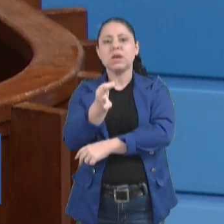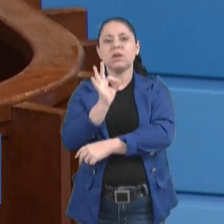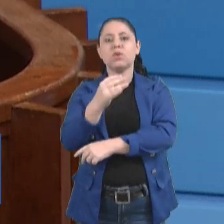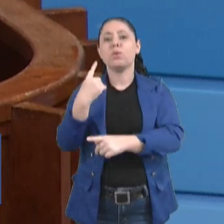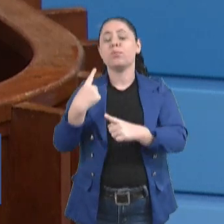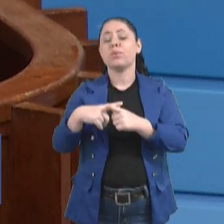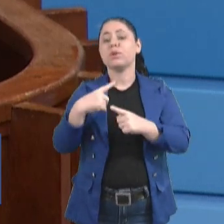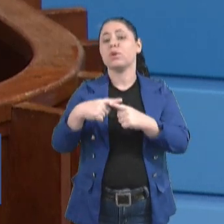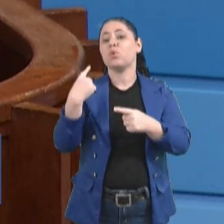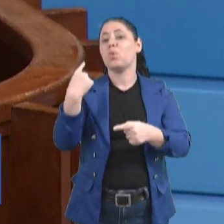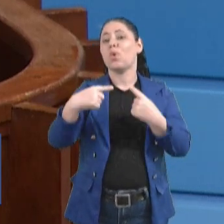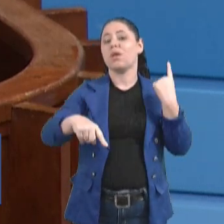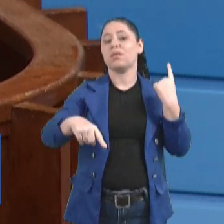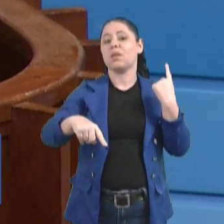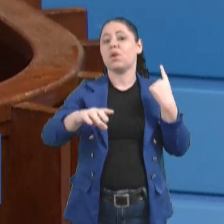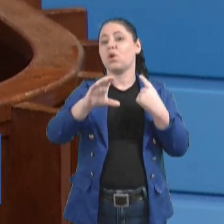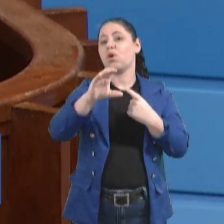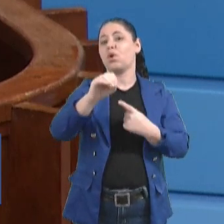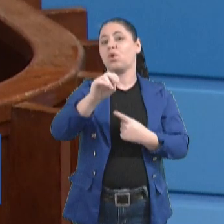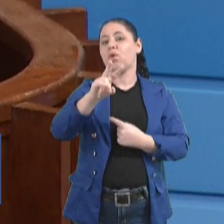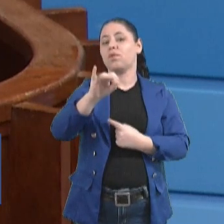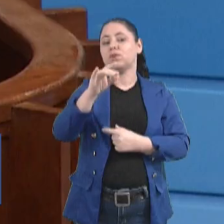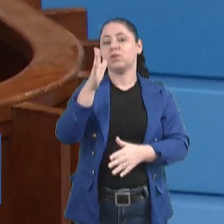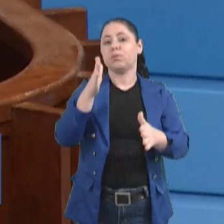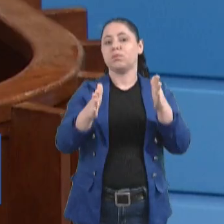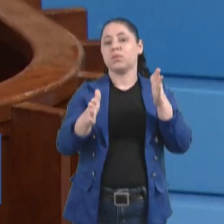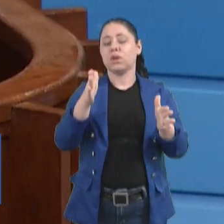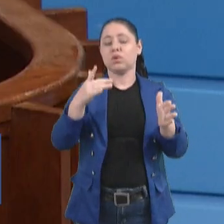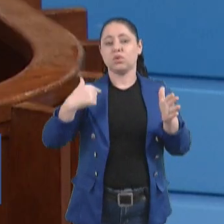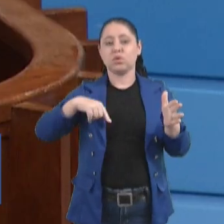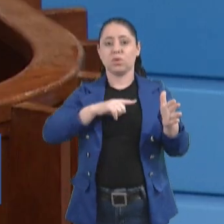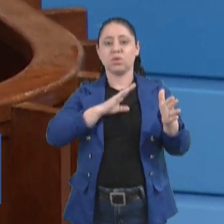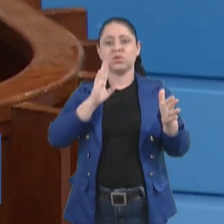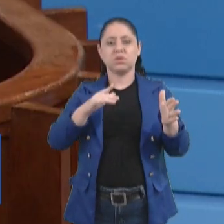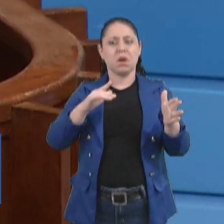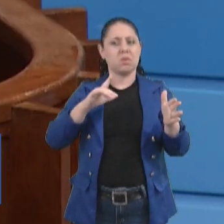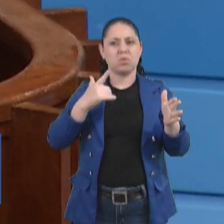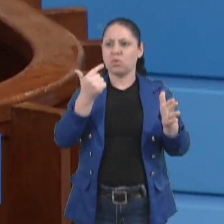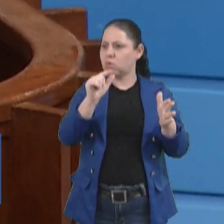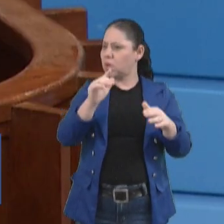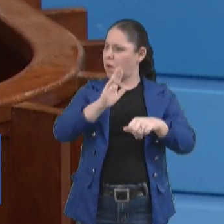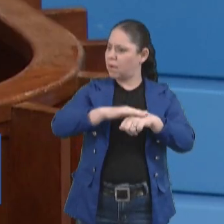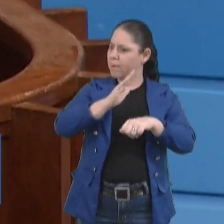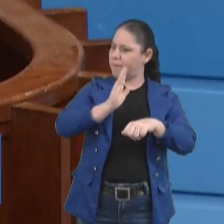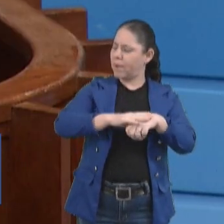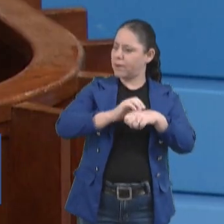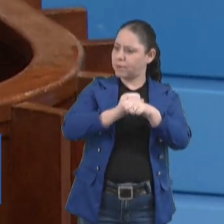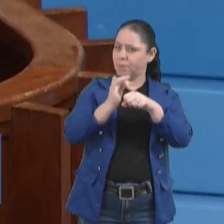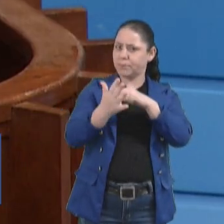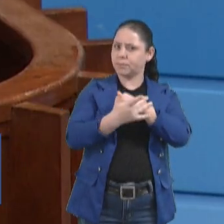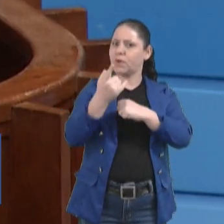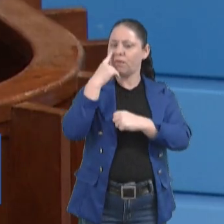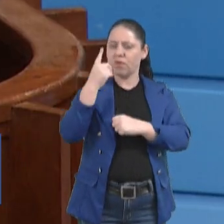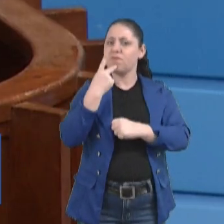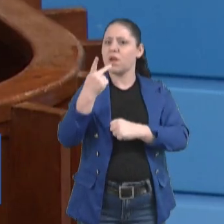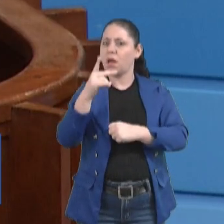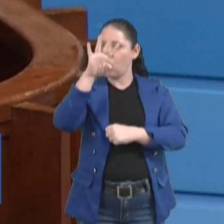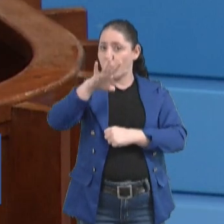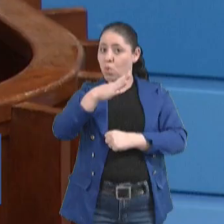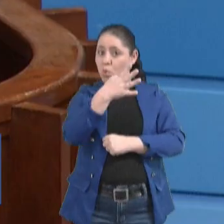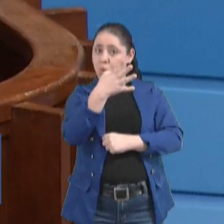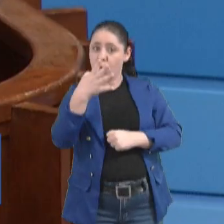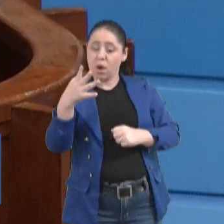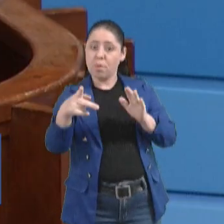exatamente da Covid-19 num período que nós não enfrentamos mais a pandemia? Veja, nós não estamos falando do